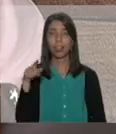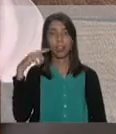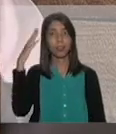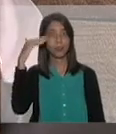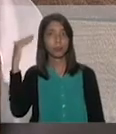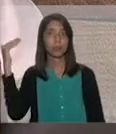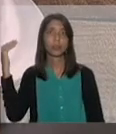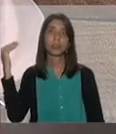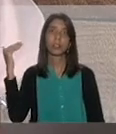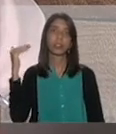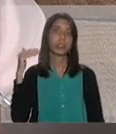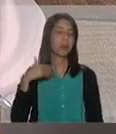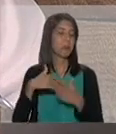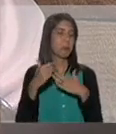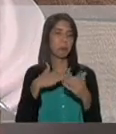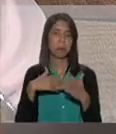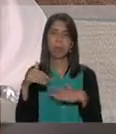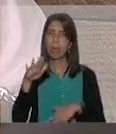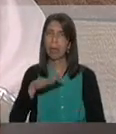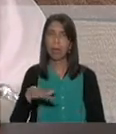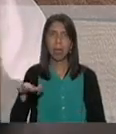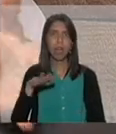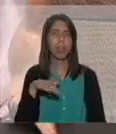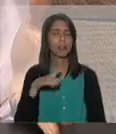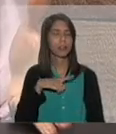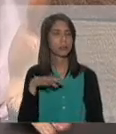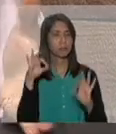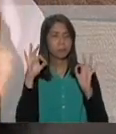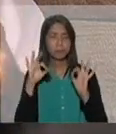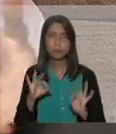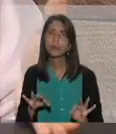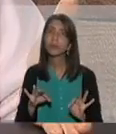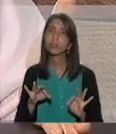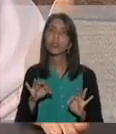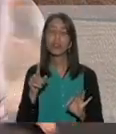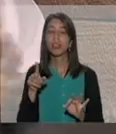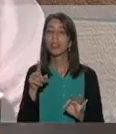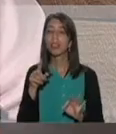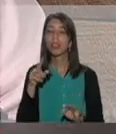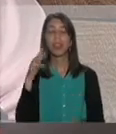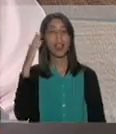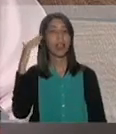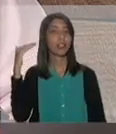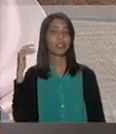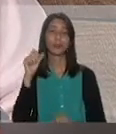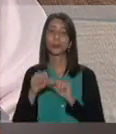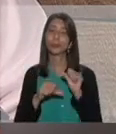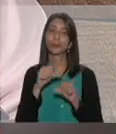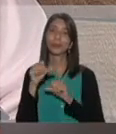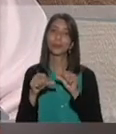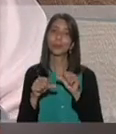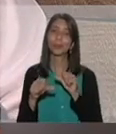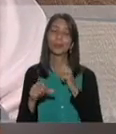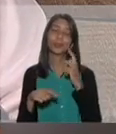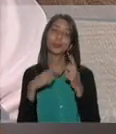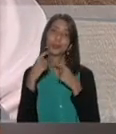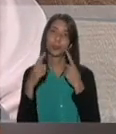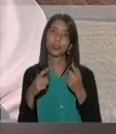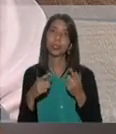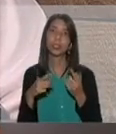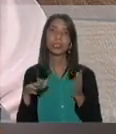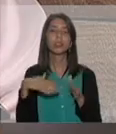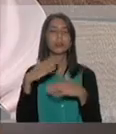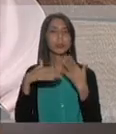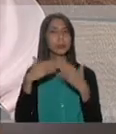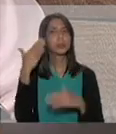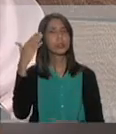porque quando o artista, seja de que área for, tem certeza absoluta, ele deixou de ser artista. A gente trabalha com a